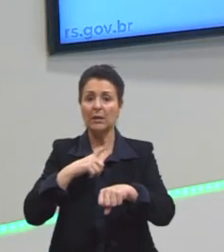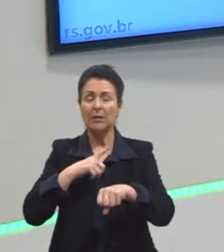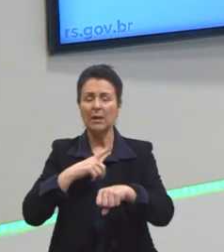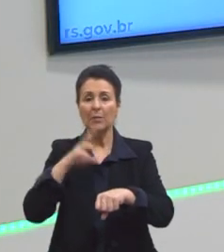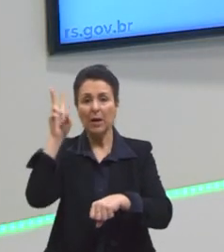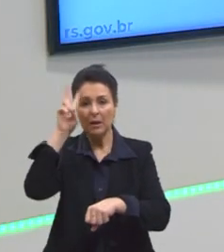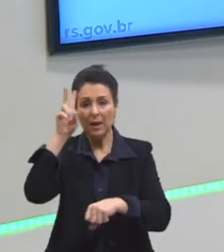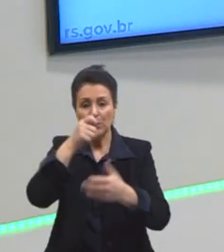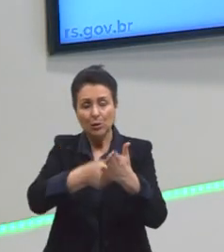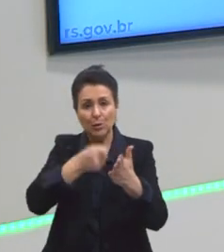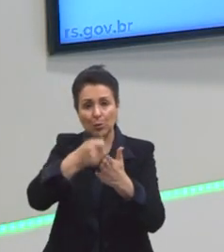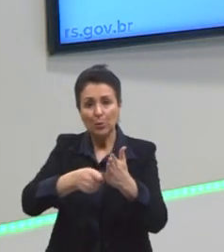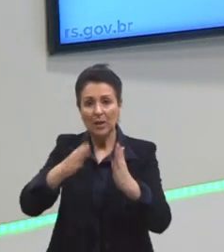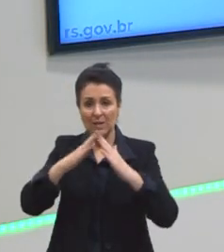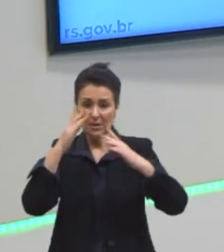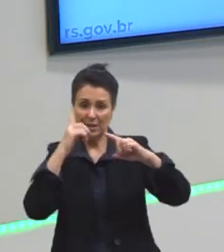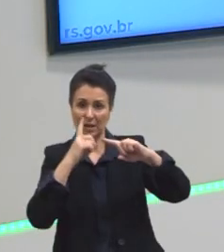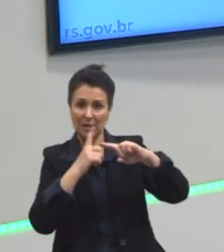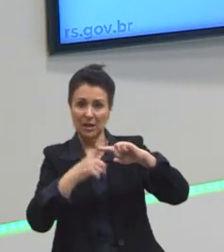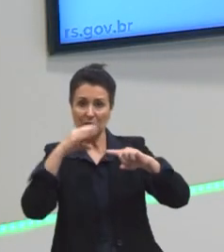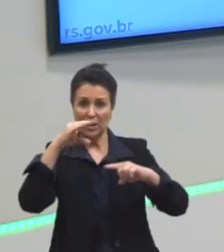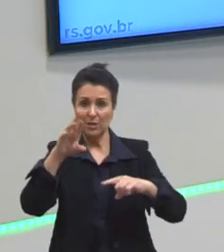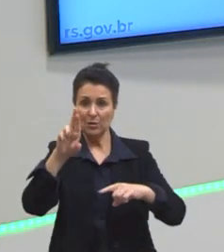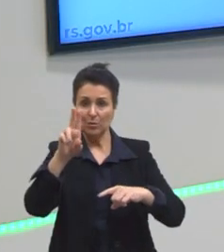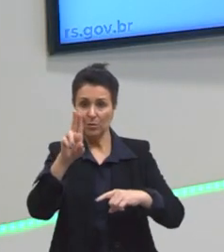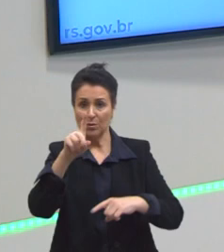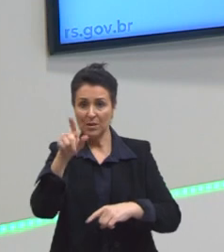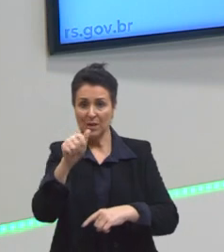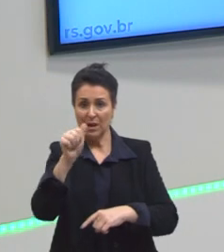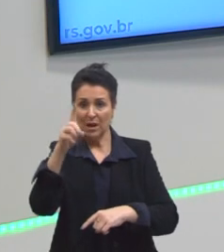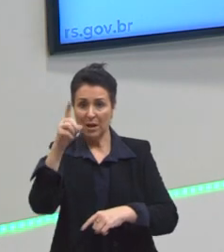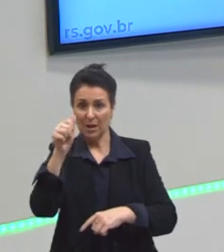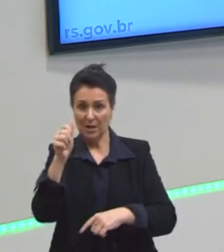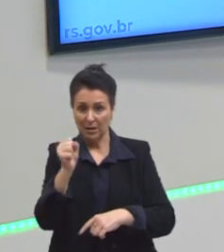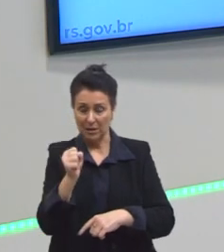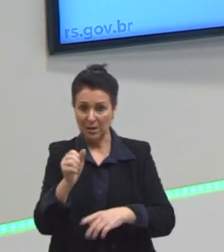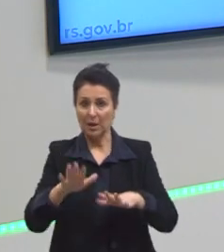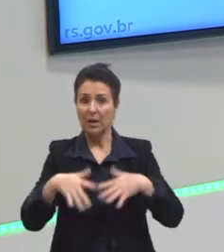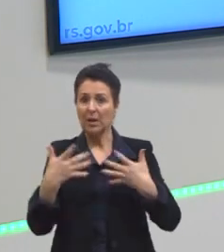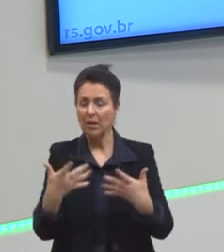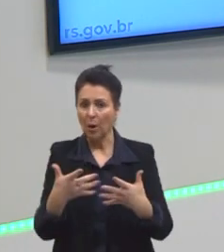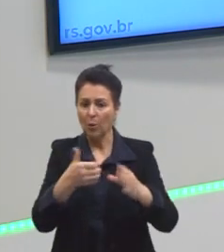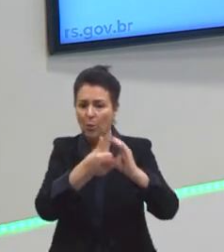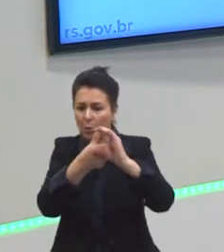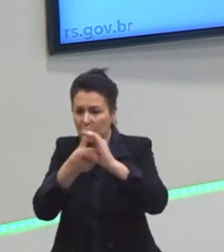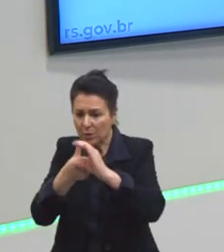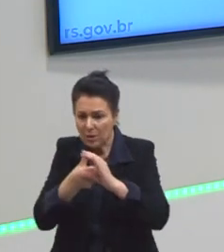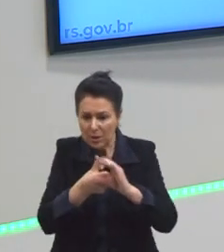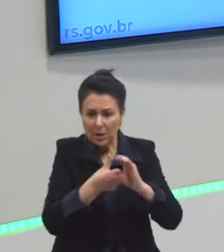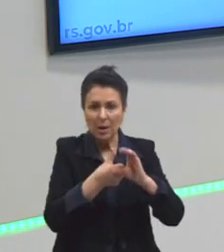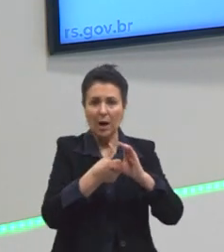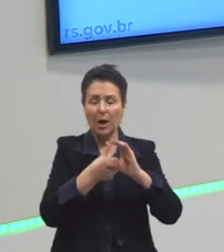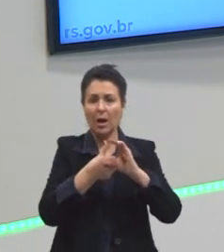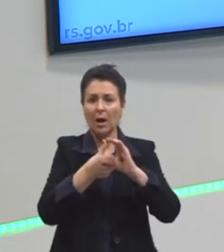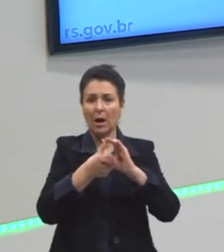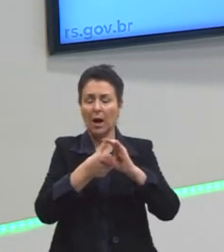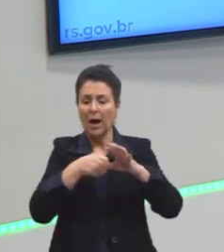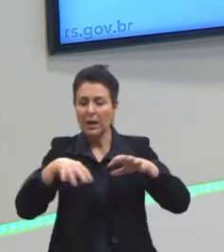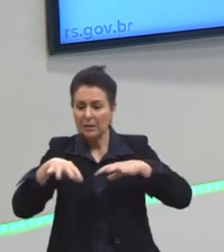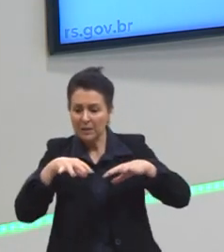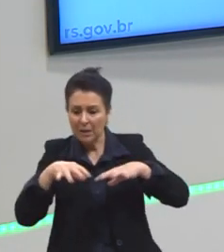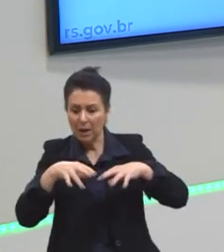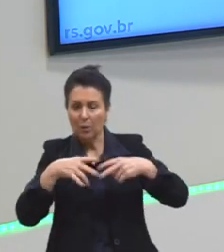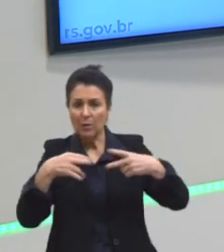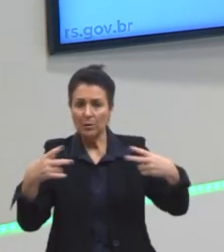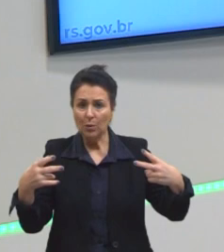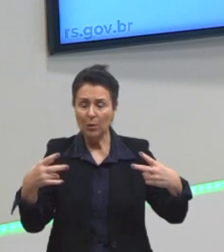acontecer então né atravessa da Moral e do Cristianismo a ação seria também